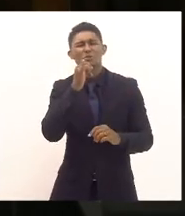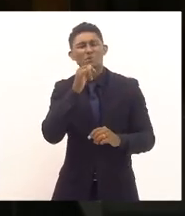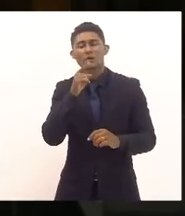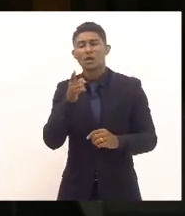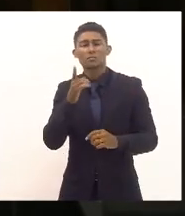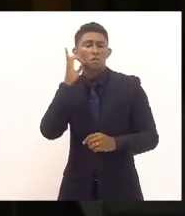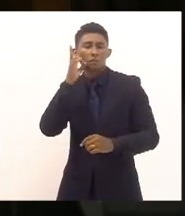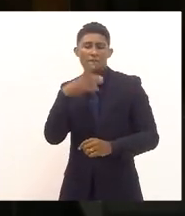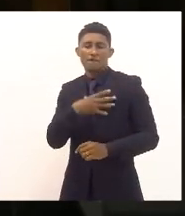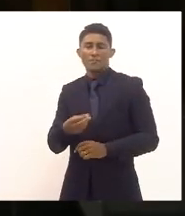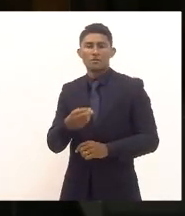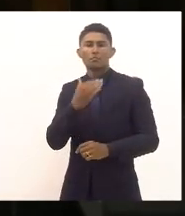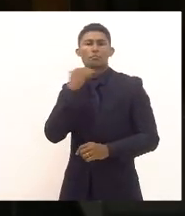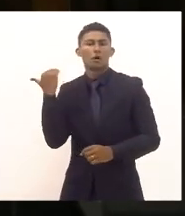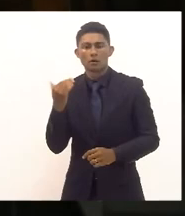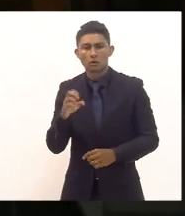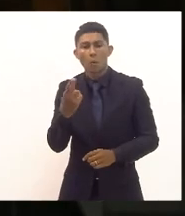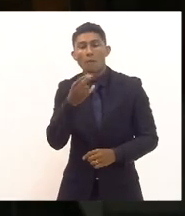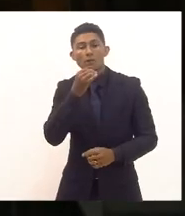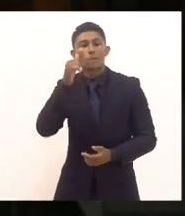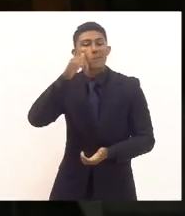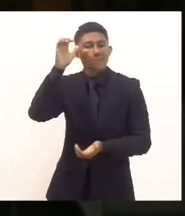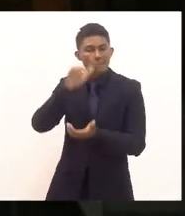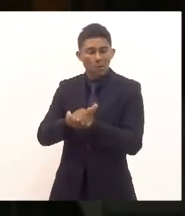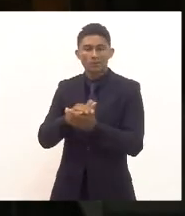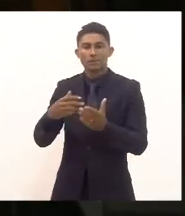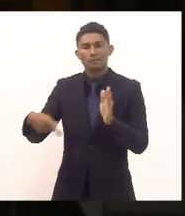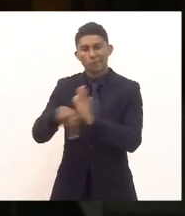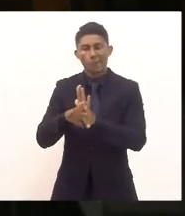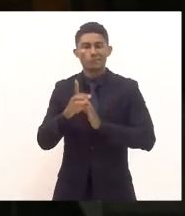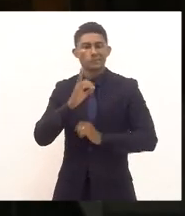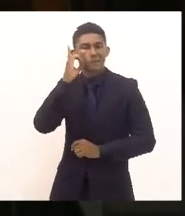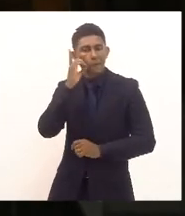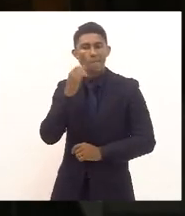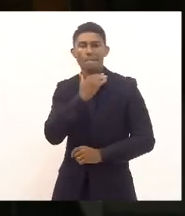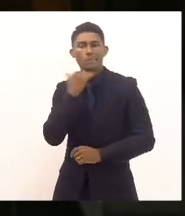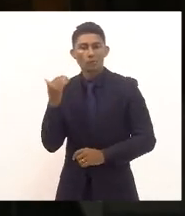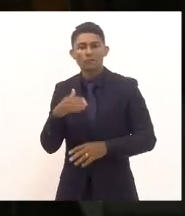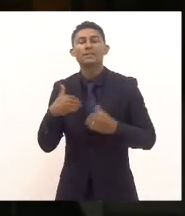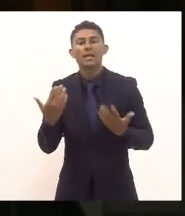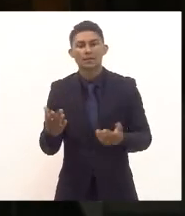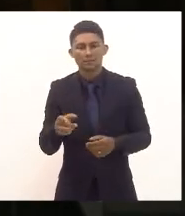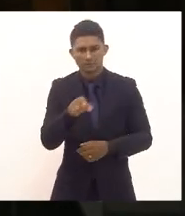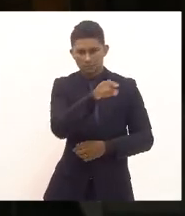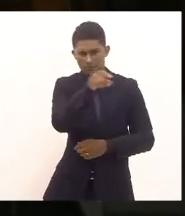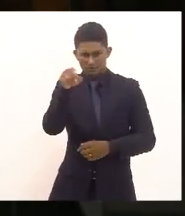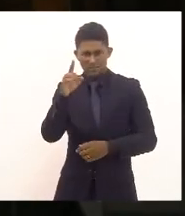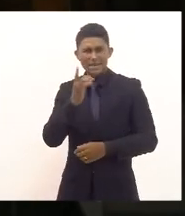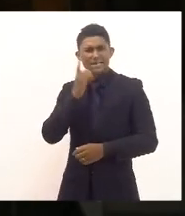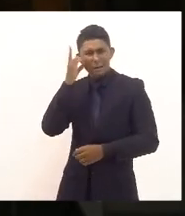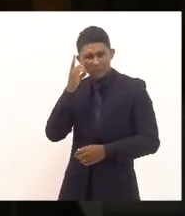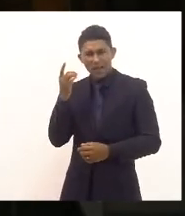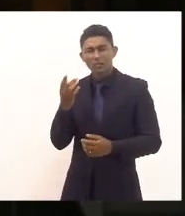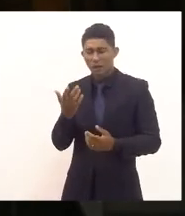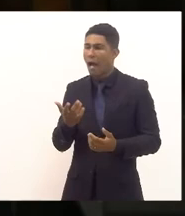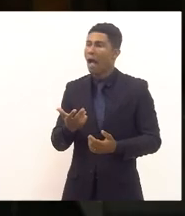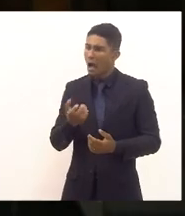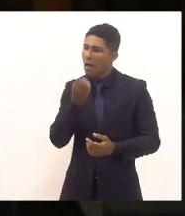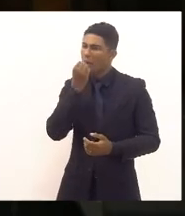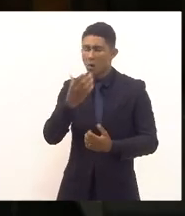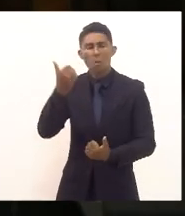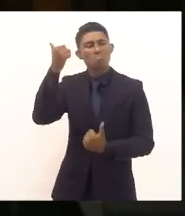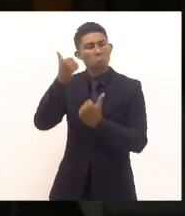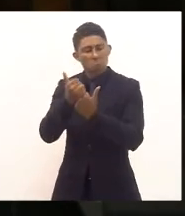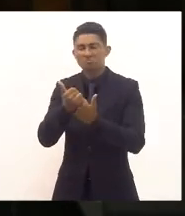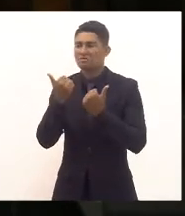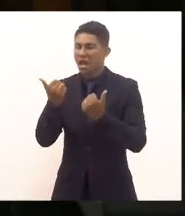um deles se fosse a esposa de um deles e será que eles vão tá aqui assaltando e dizendo que